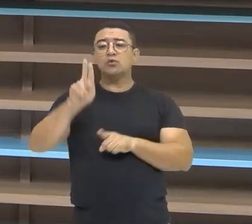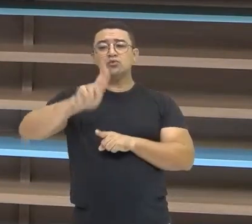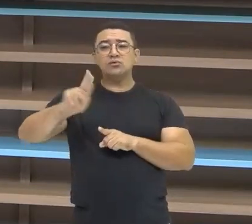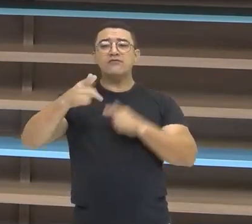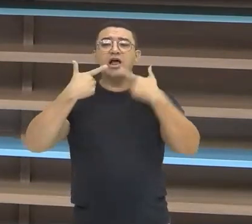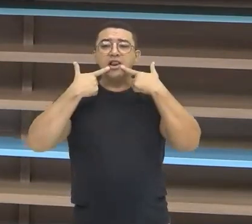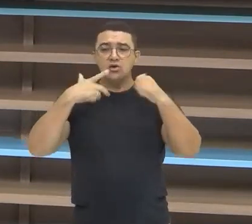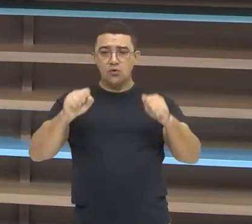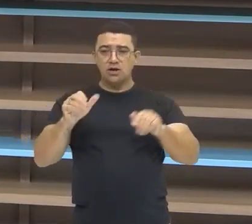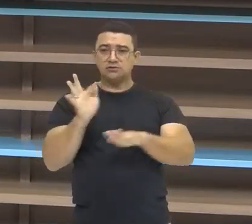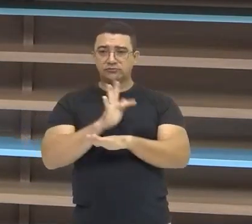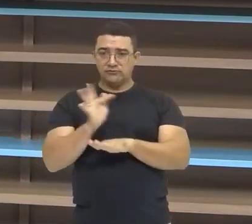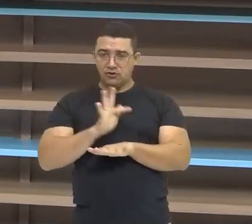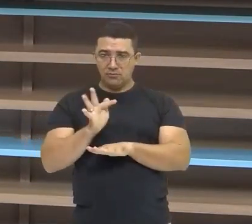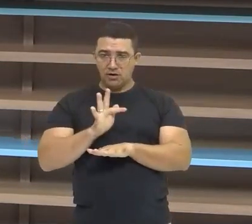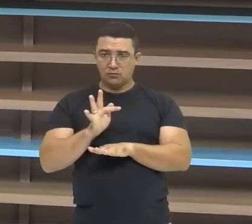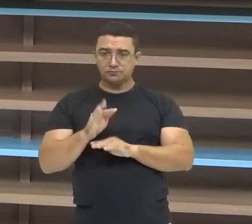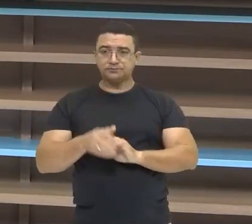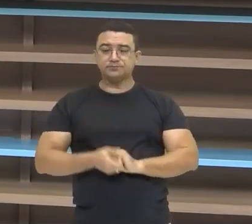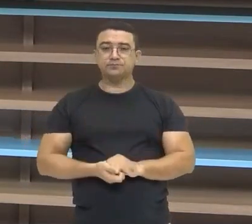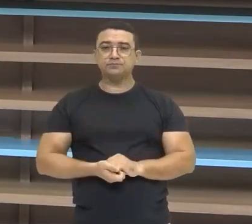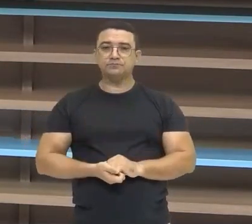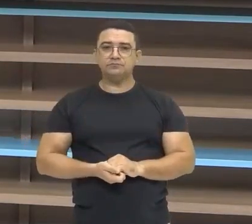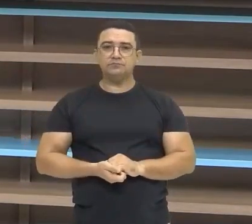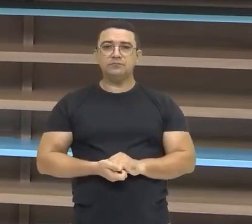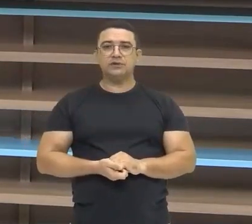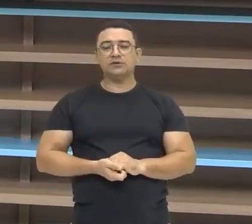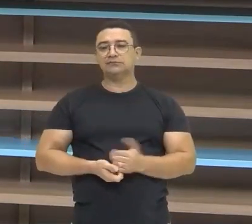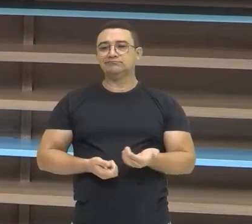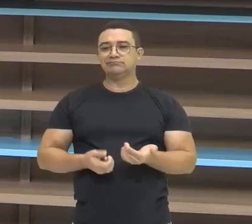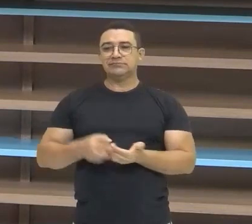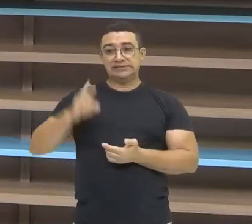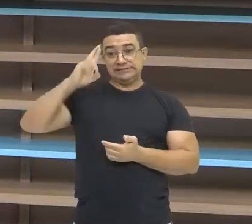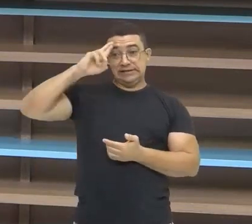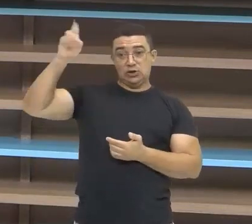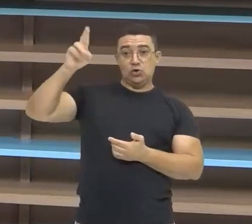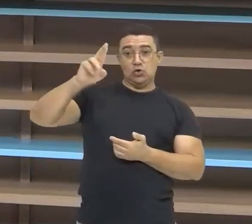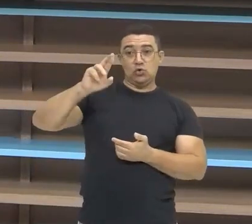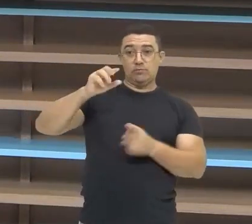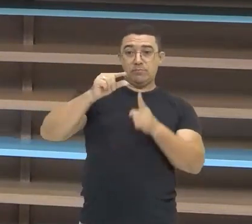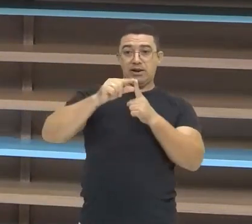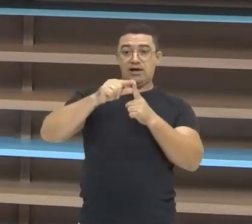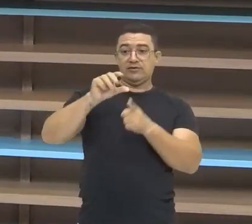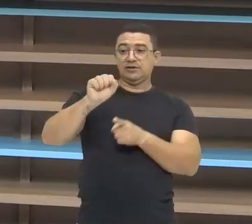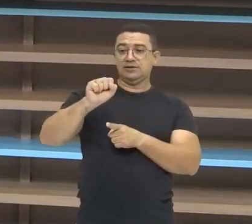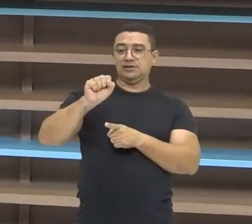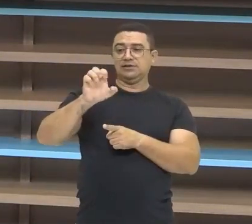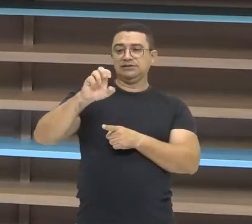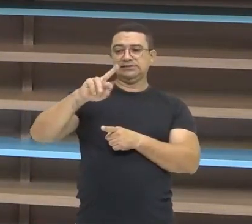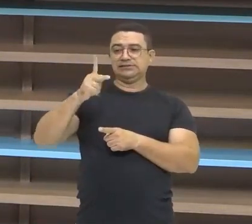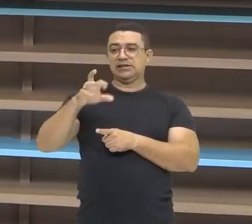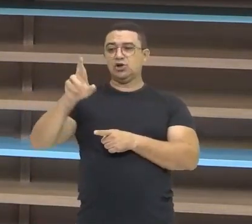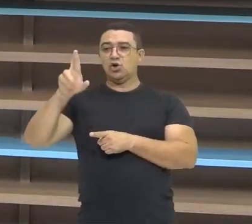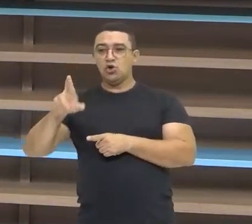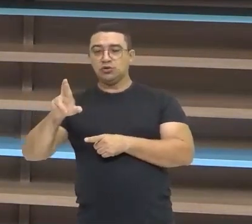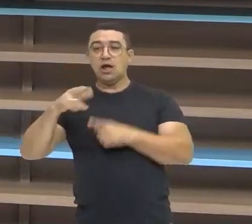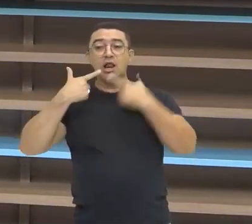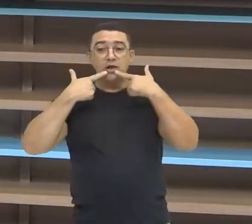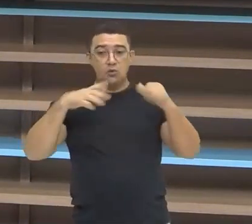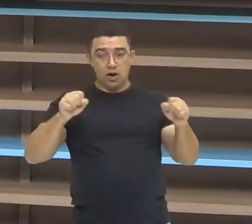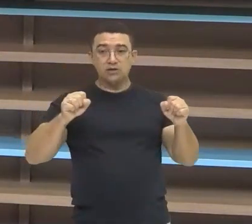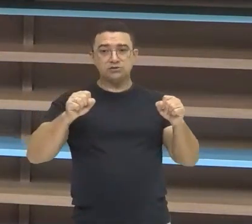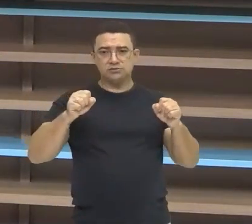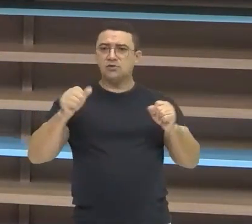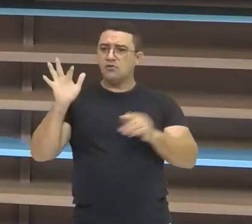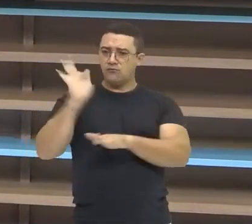linguagem formal, como você pode observar. Senhor, né? Toda a linguagem formal, bem